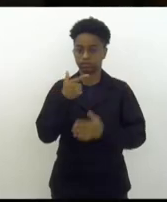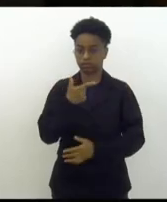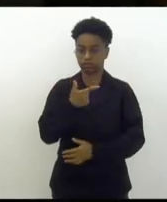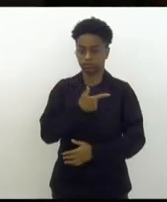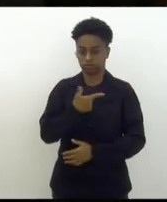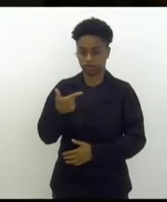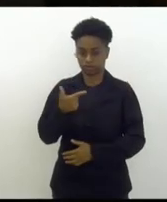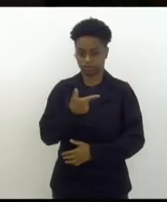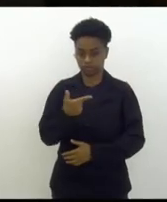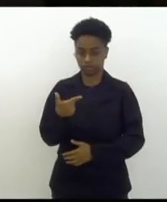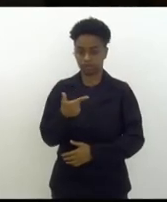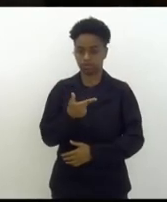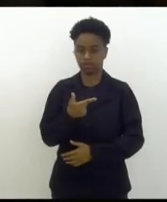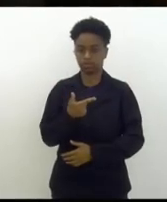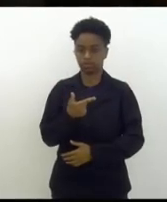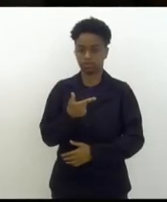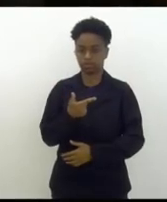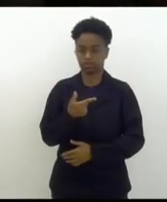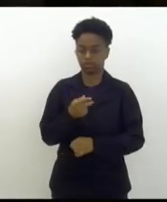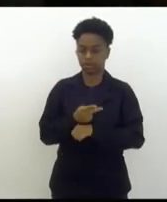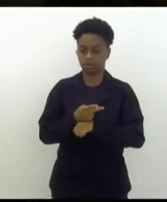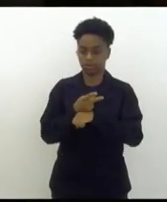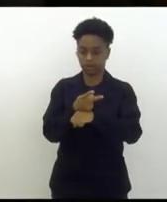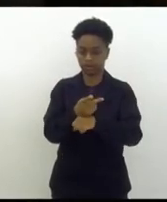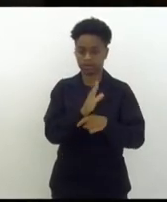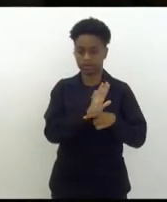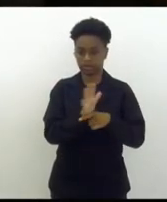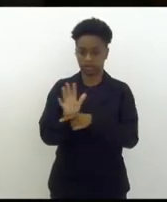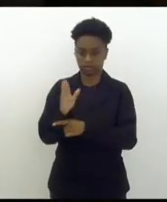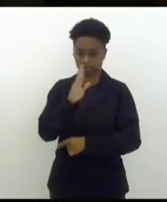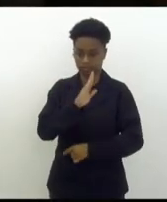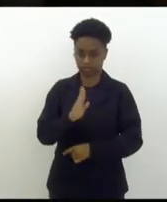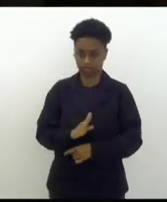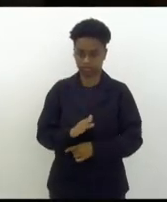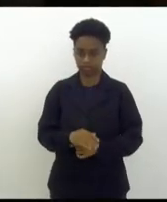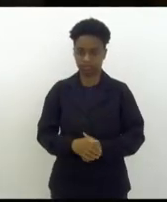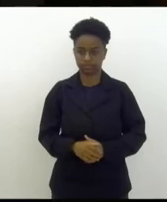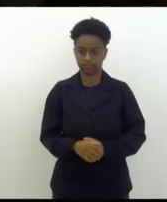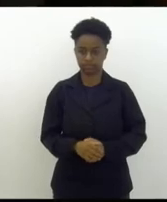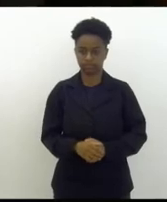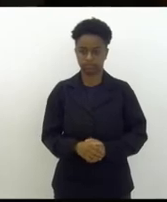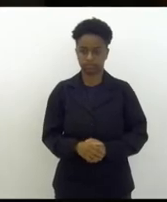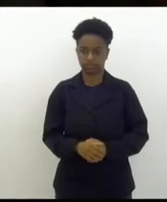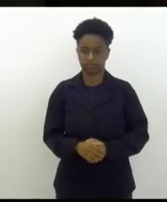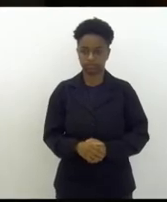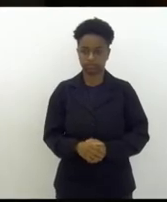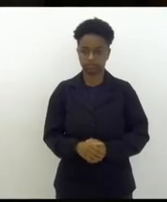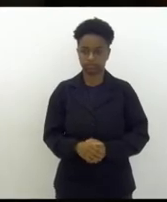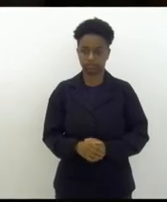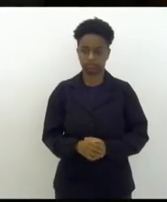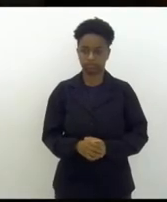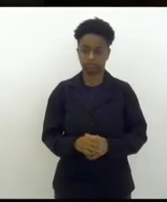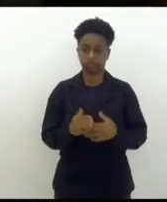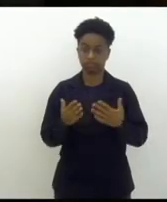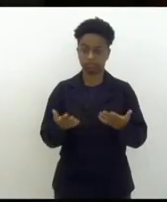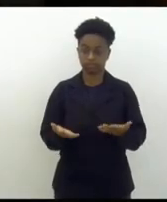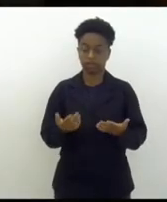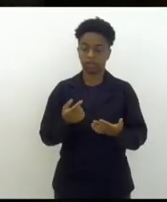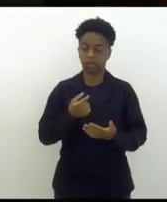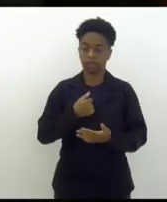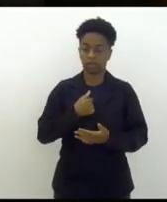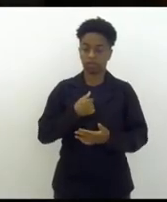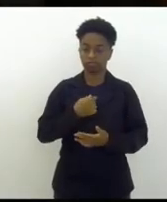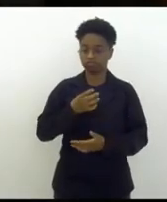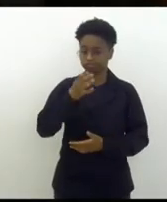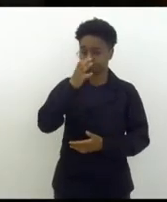vigésima segunda edição do Grande Prêmio do cinema brasileiro e pude congratular com